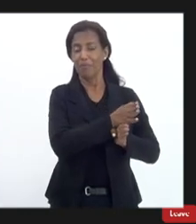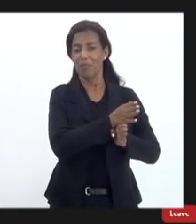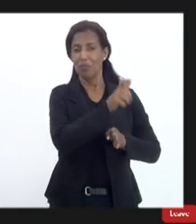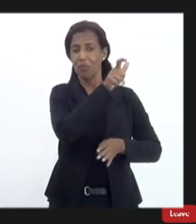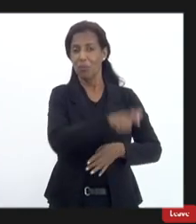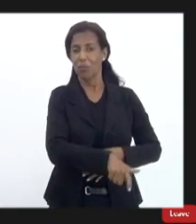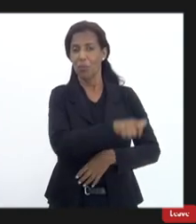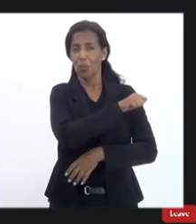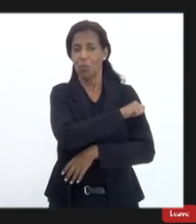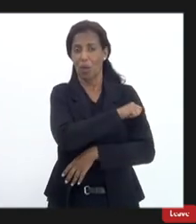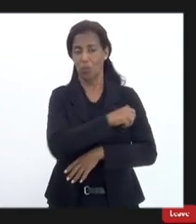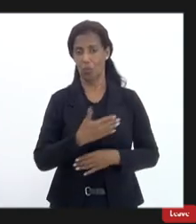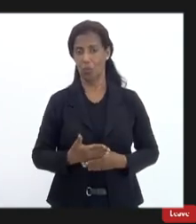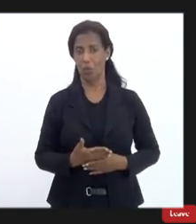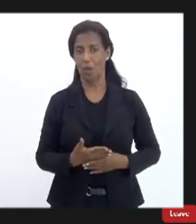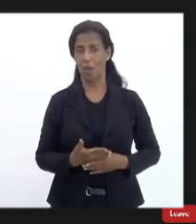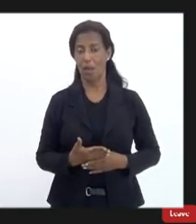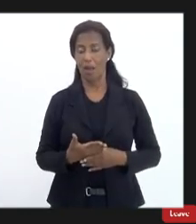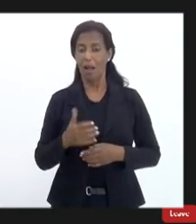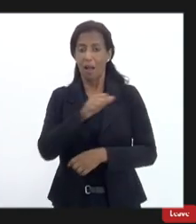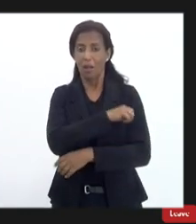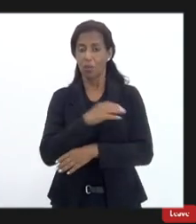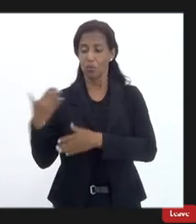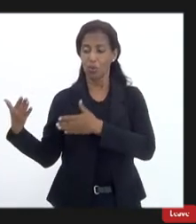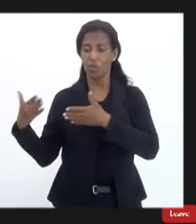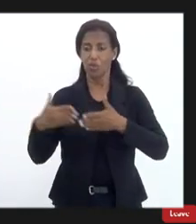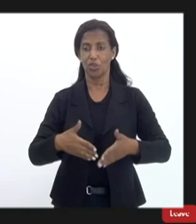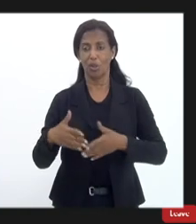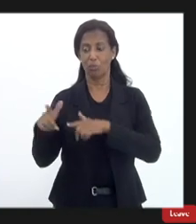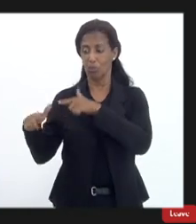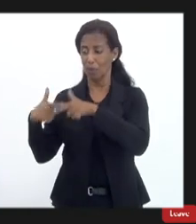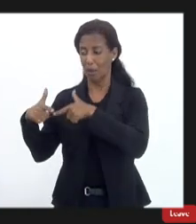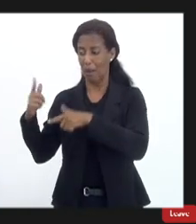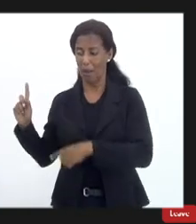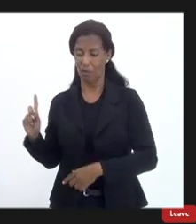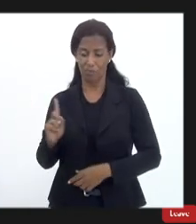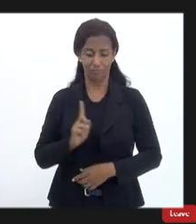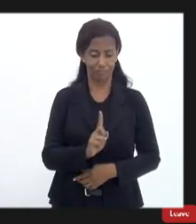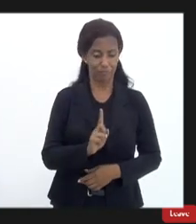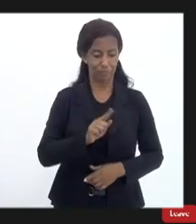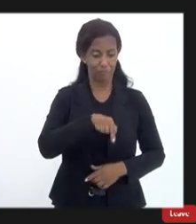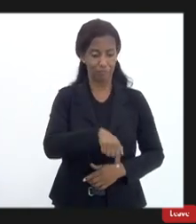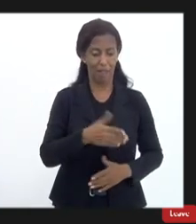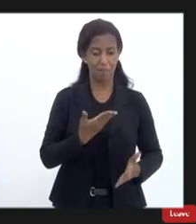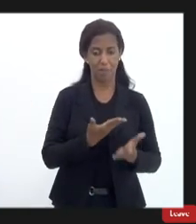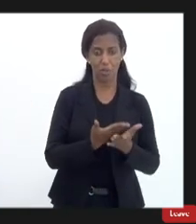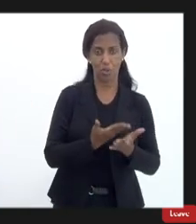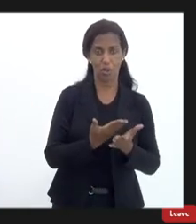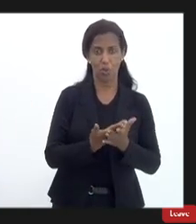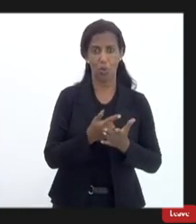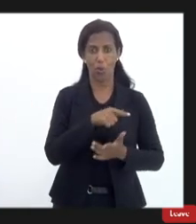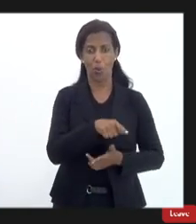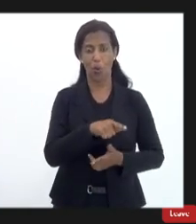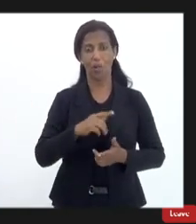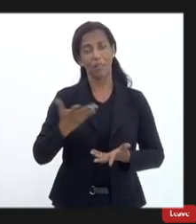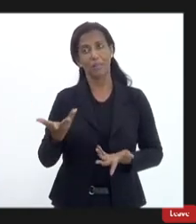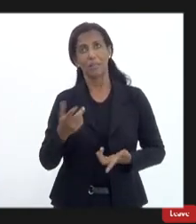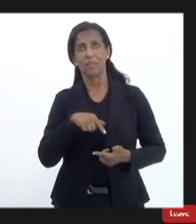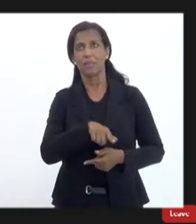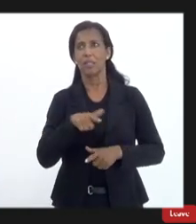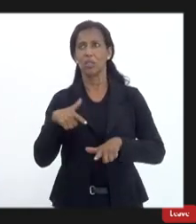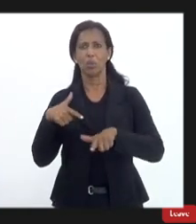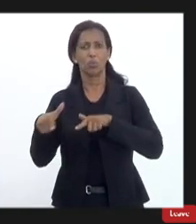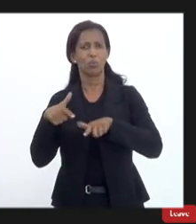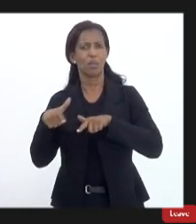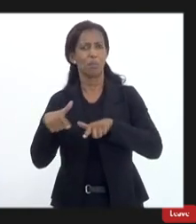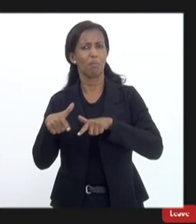que chega é o aluno que vem do mundo do trabalho, seja o mundo do trabalho precarizado, seja o mundo do trabalho formal, seja o mundo do trabalho